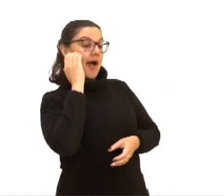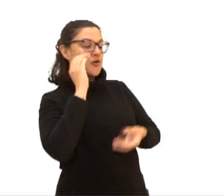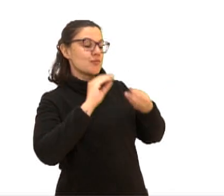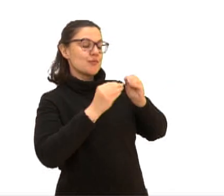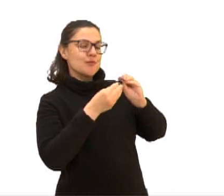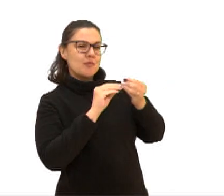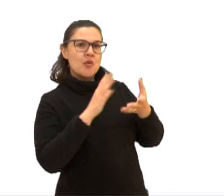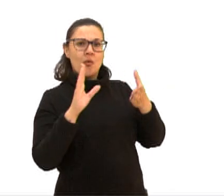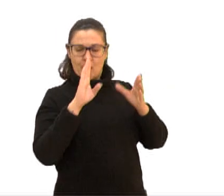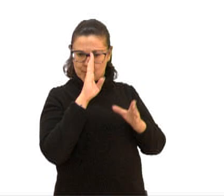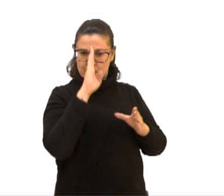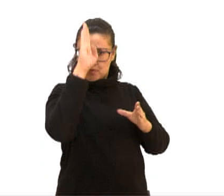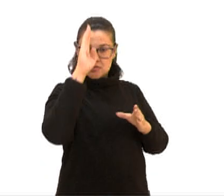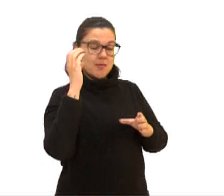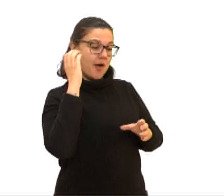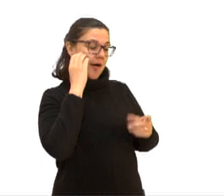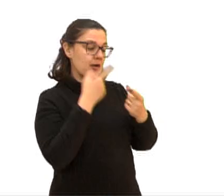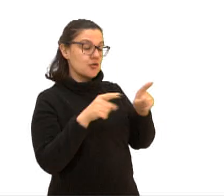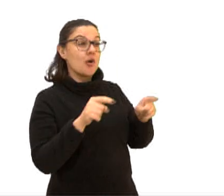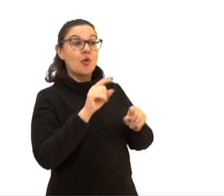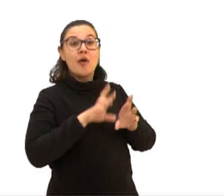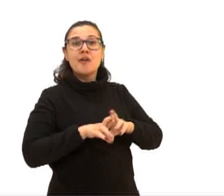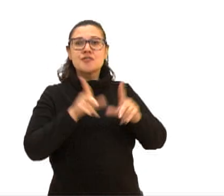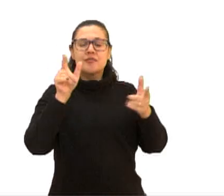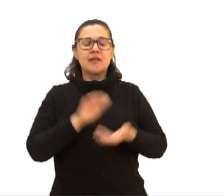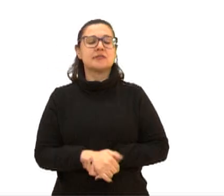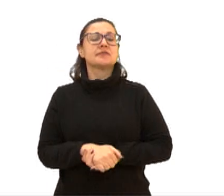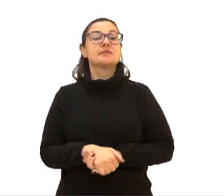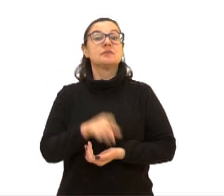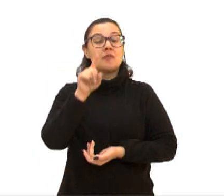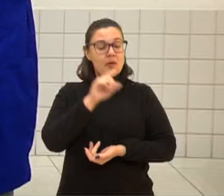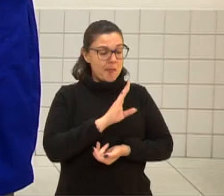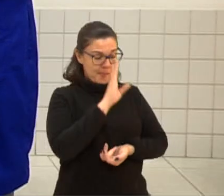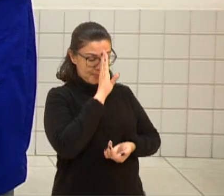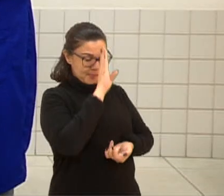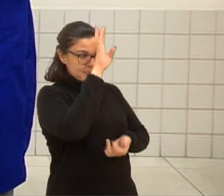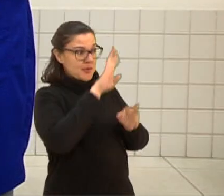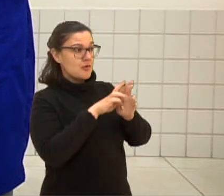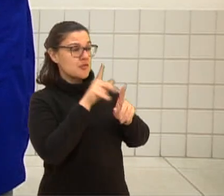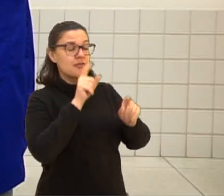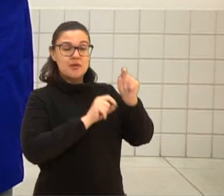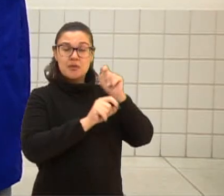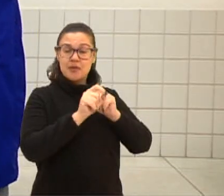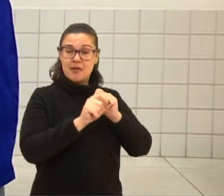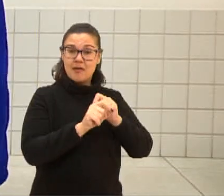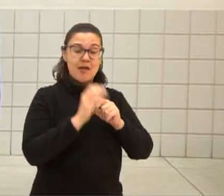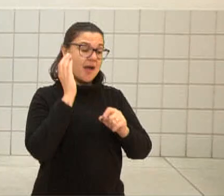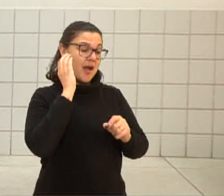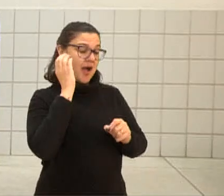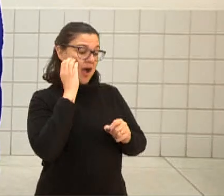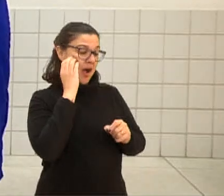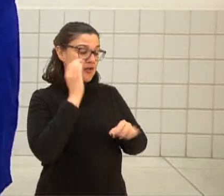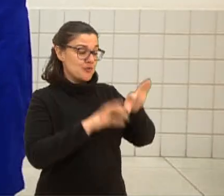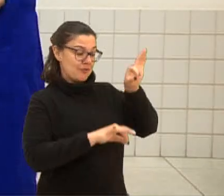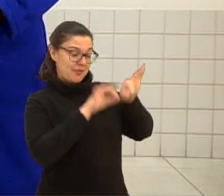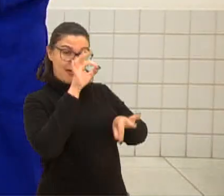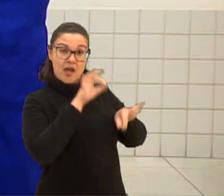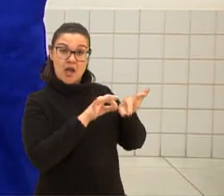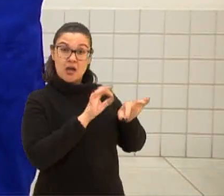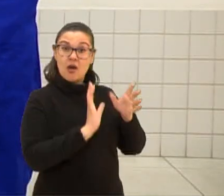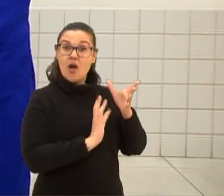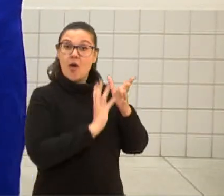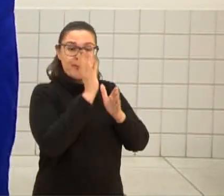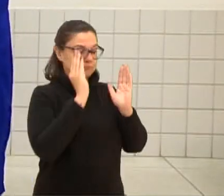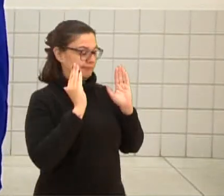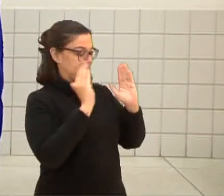radionovela. Qual é a principal diferença? Nem vamos ler, vamos falar vamos aqui. lá. Então, A principal diferença entre o radioteatro e a radionovela, Rutineia? o radioteatro, ele acontecia